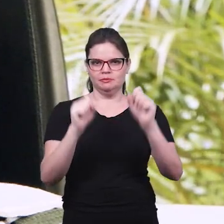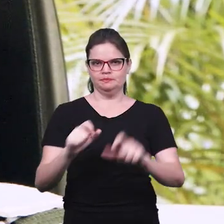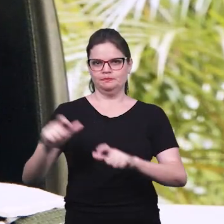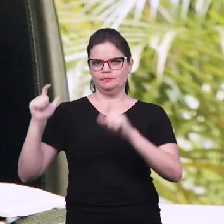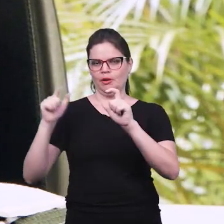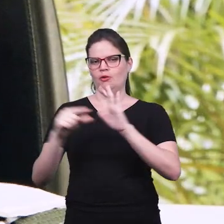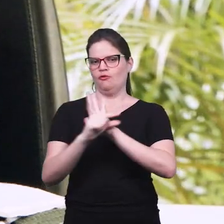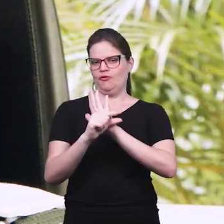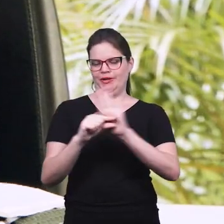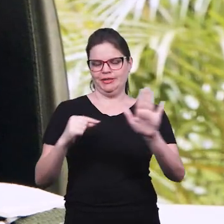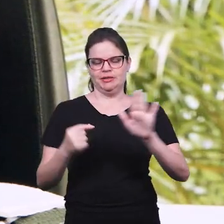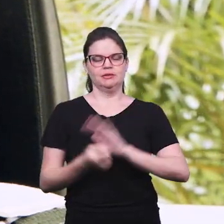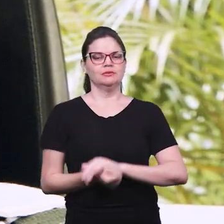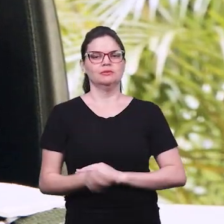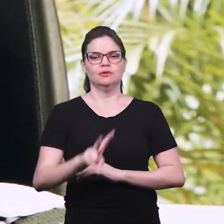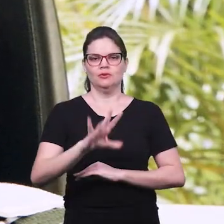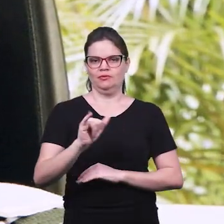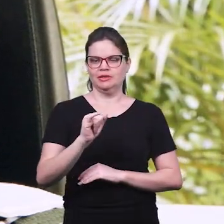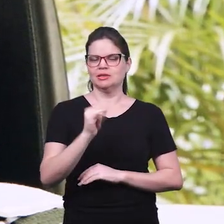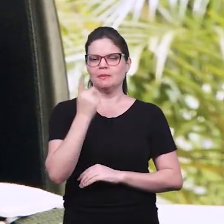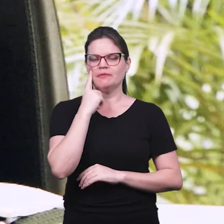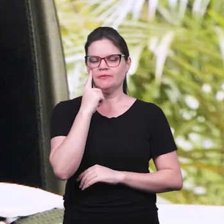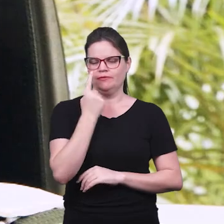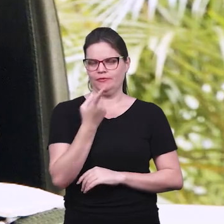bom. Vamos ver aqui, por exemplo, vamos lá.